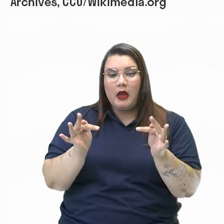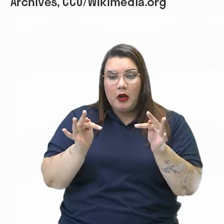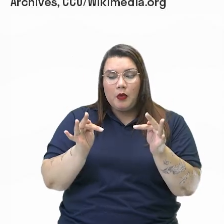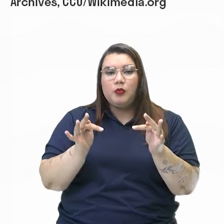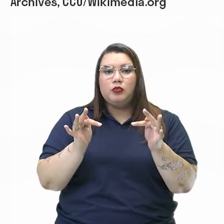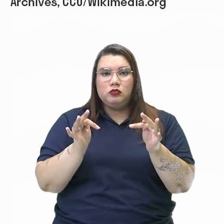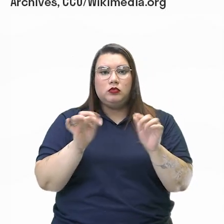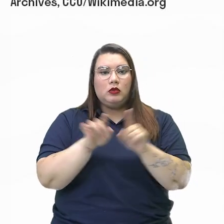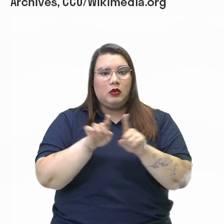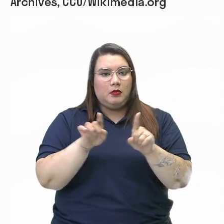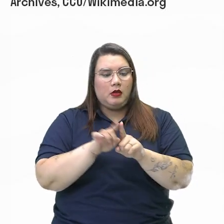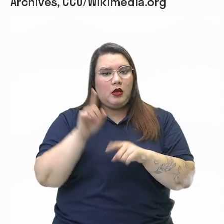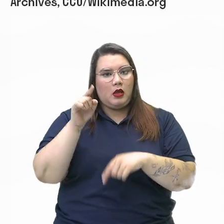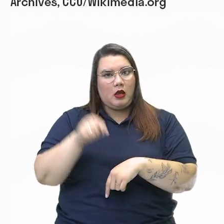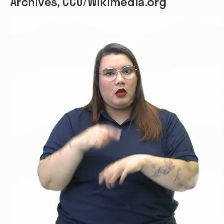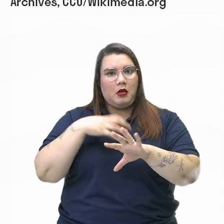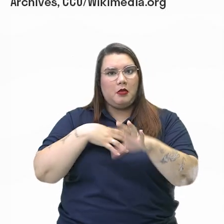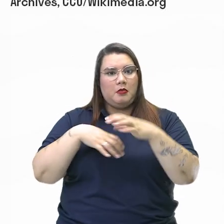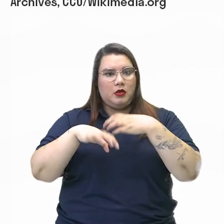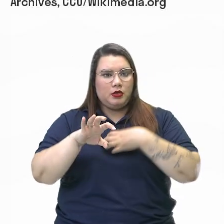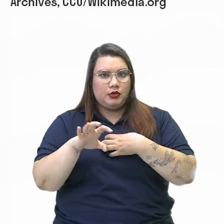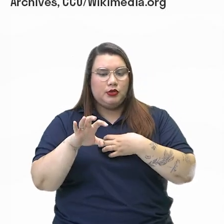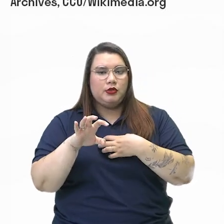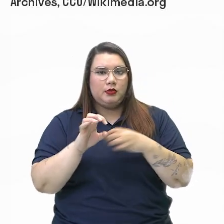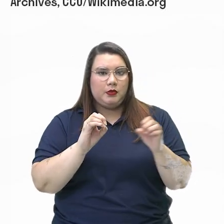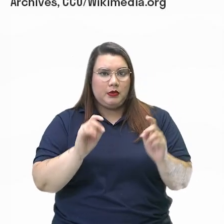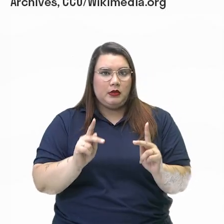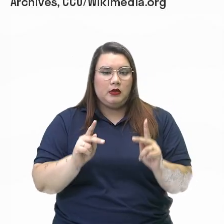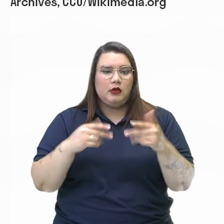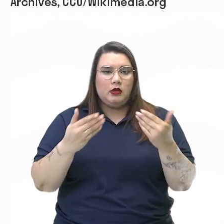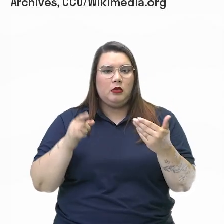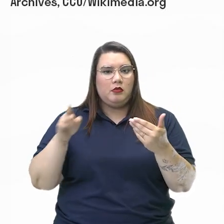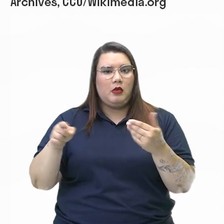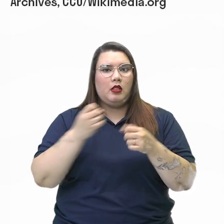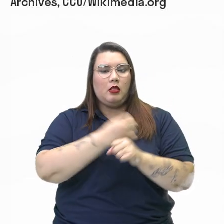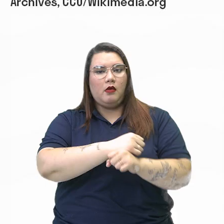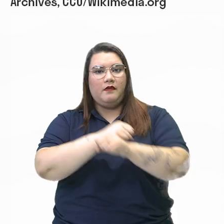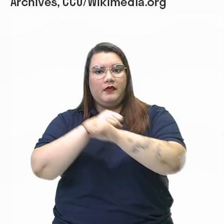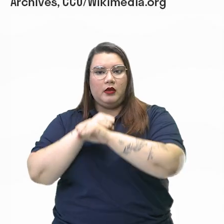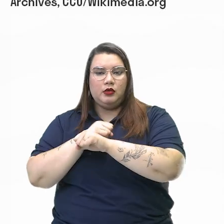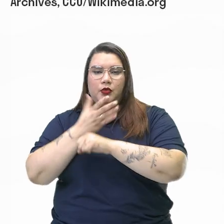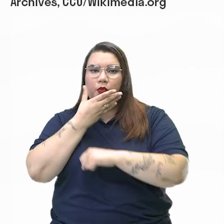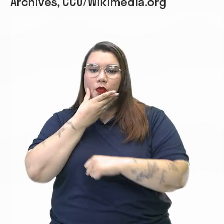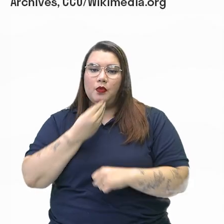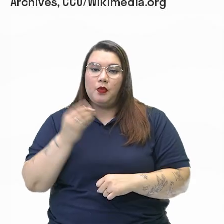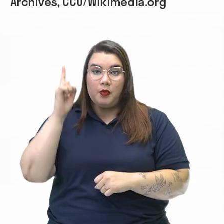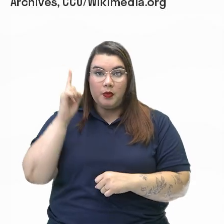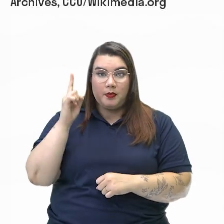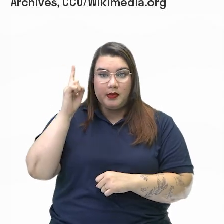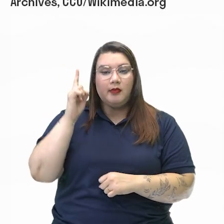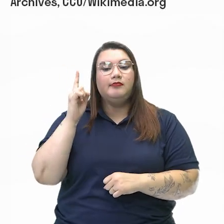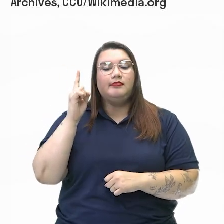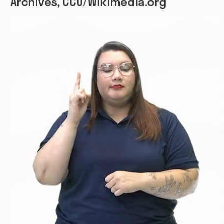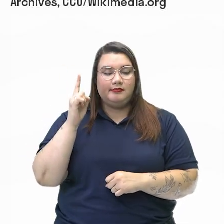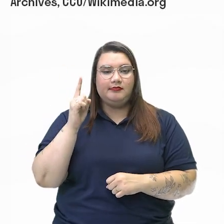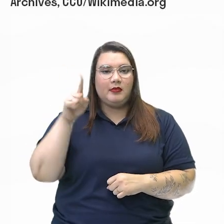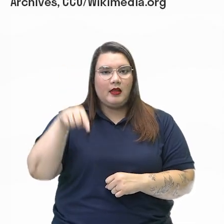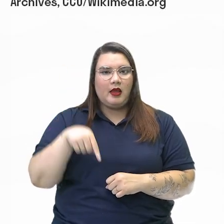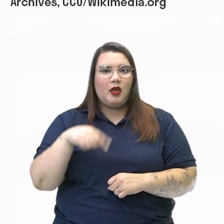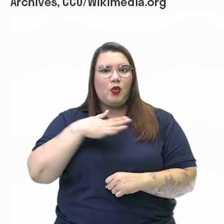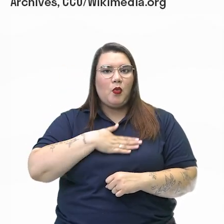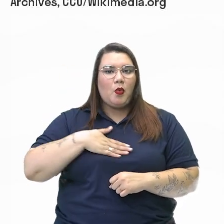play, jogo limpo. Então, tudo isso foi muito defendido aí pelo Barão de Coubertin, que era um amante aí